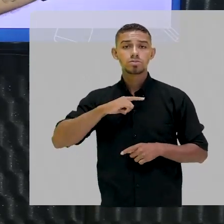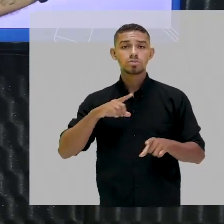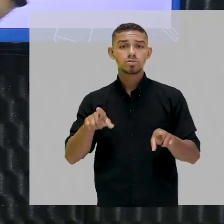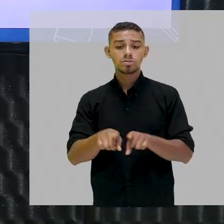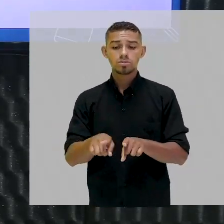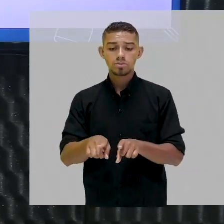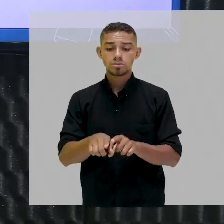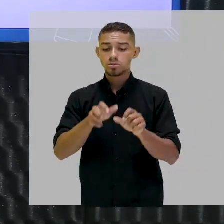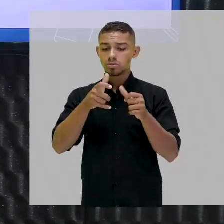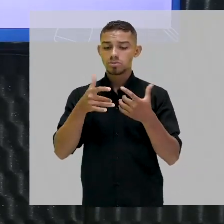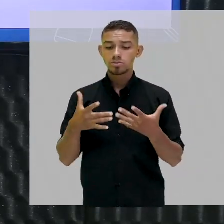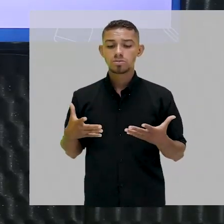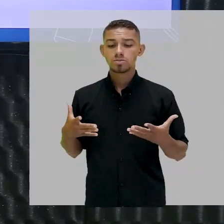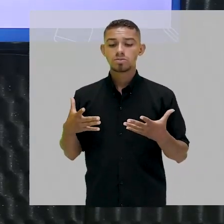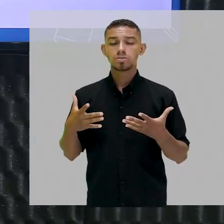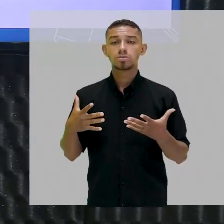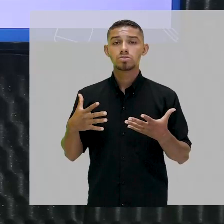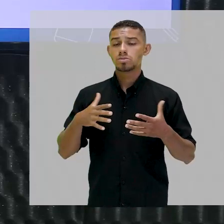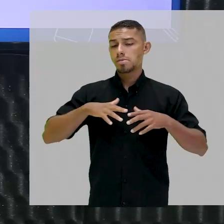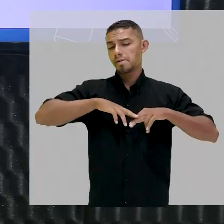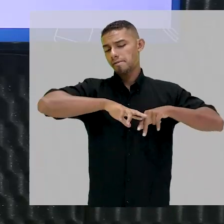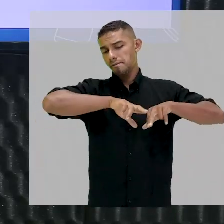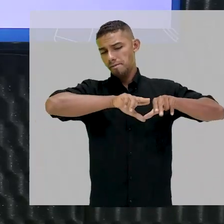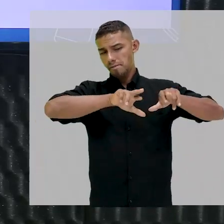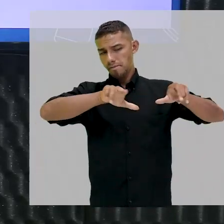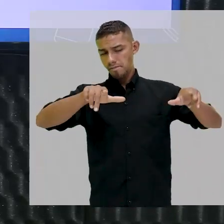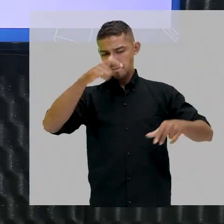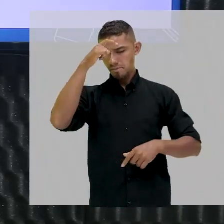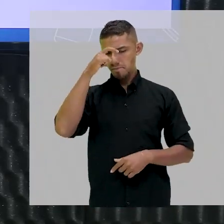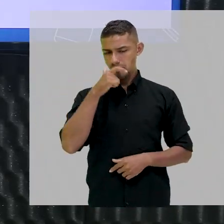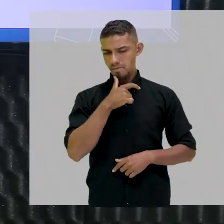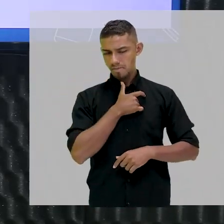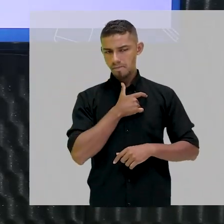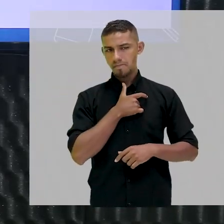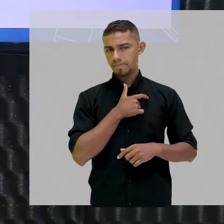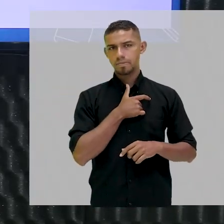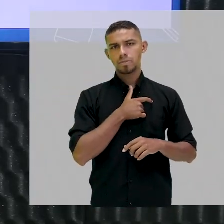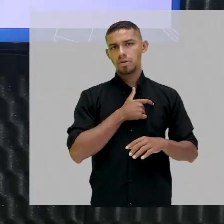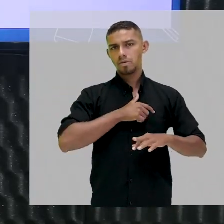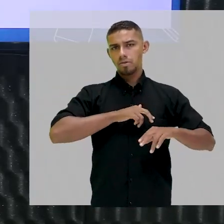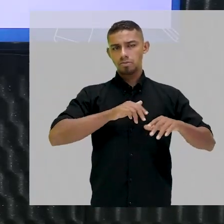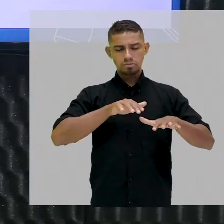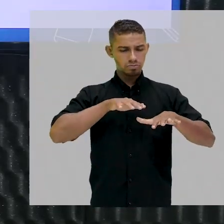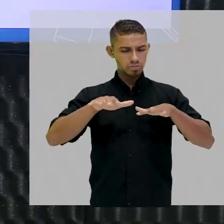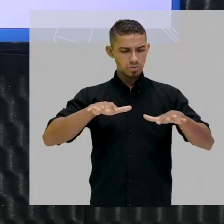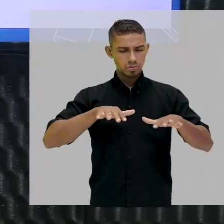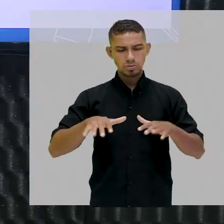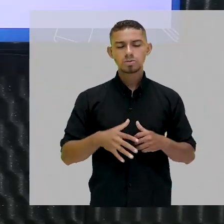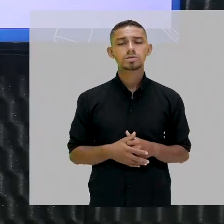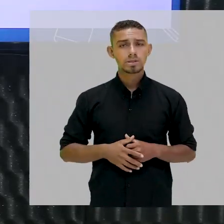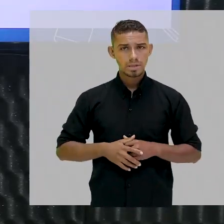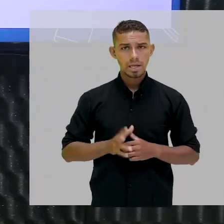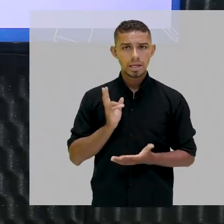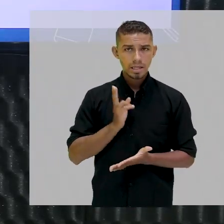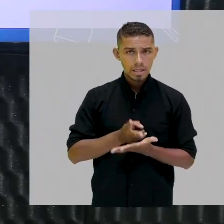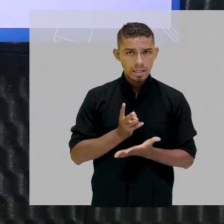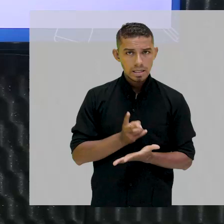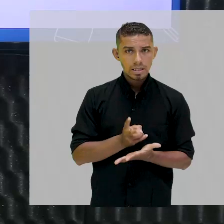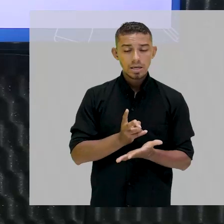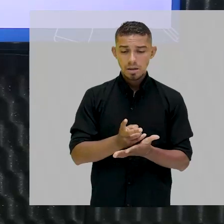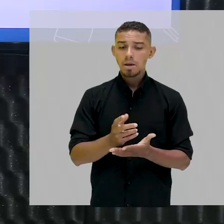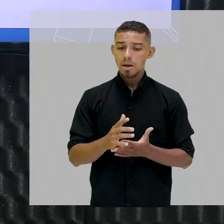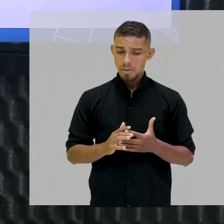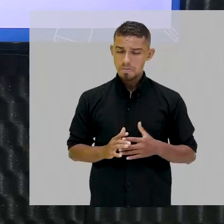que? Acabei de falar para vocês, a dimensão estética dos movimentos. Os movimentos sempre devem ser